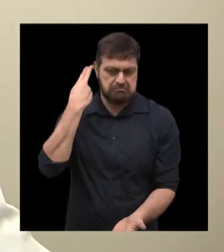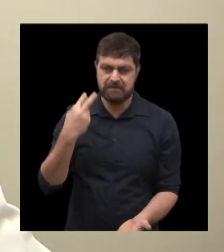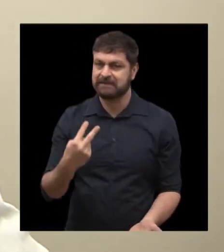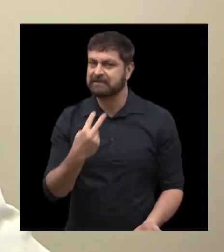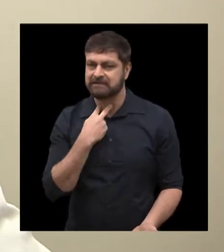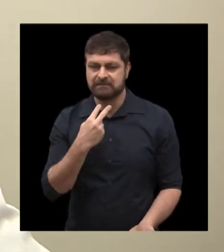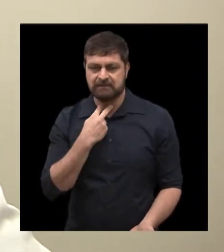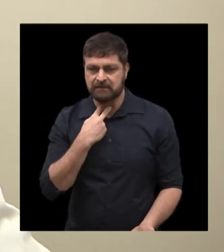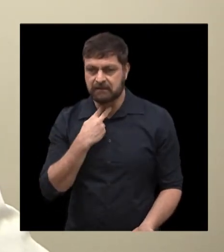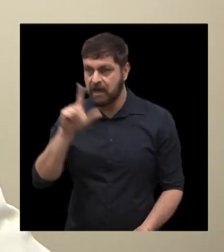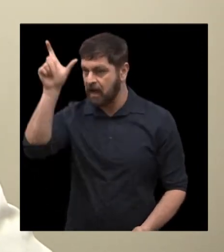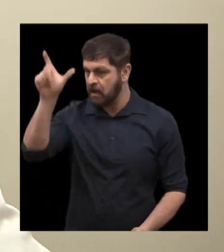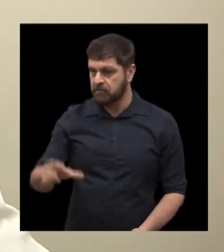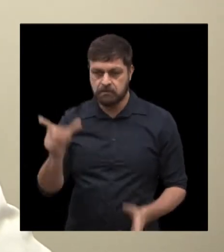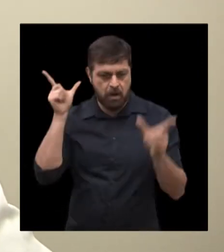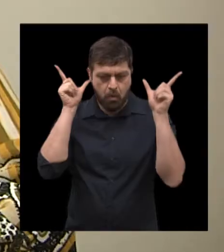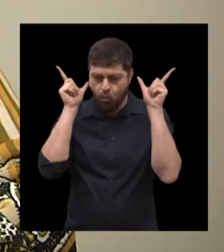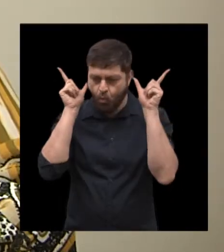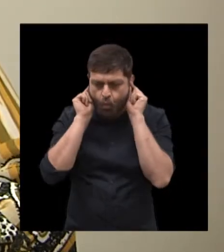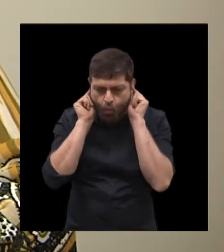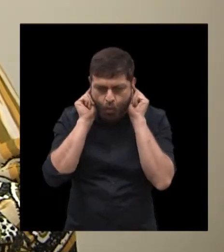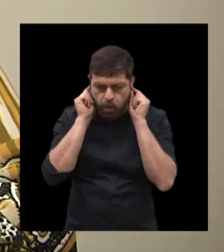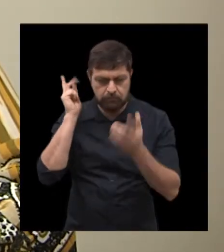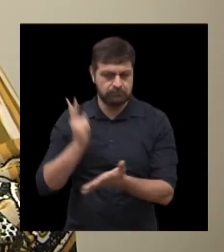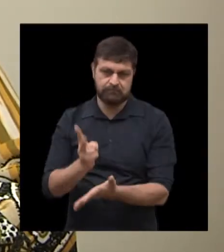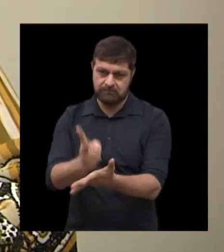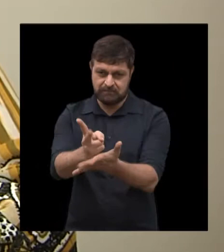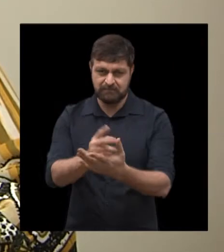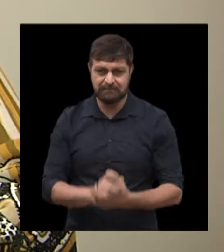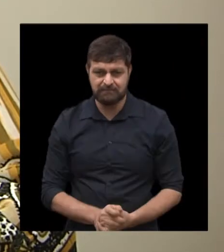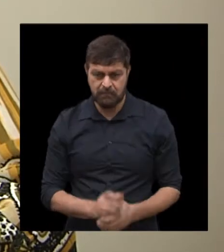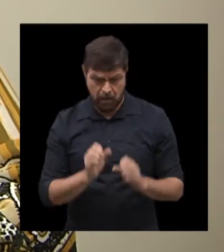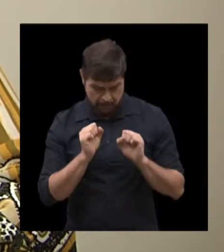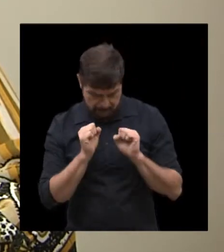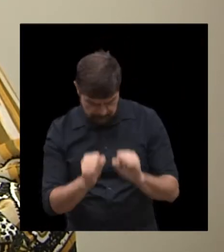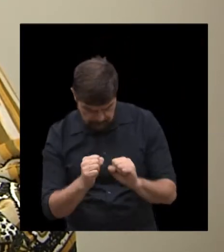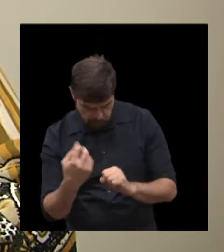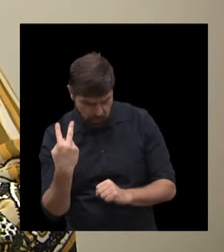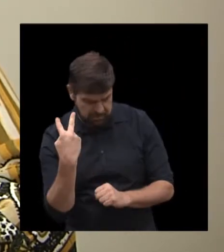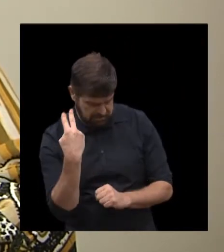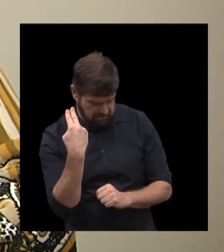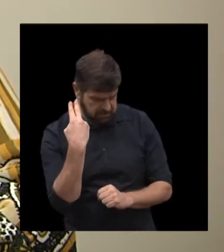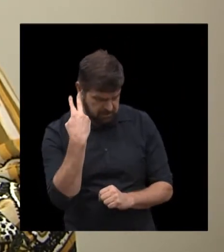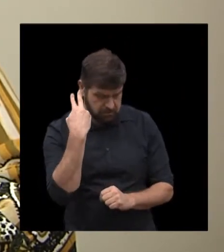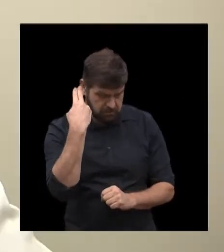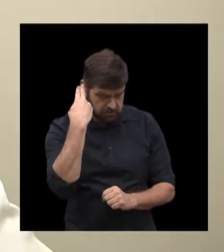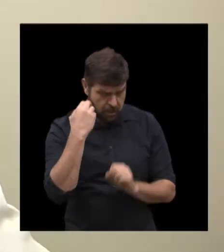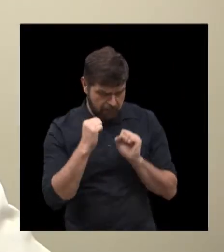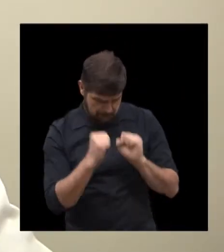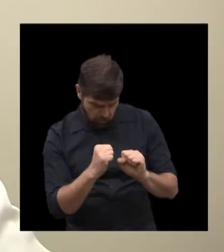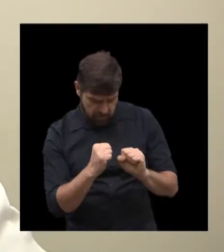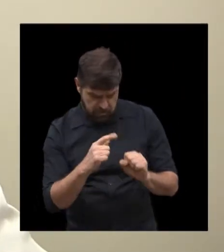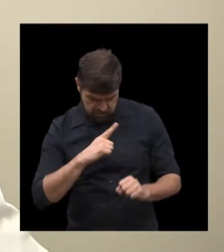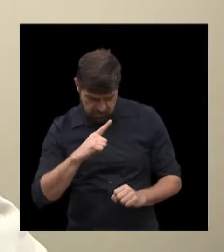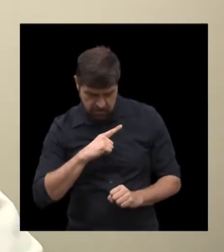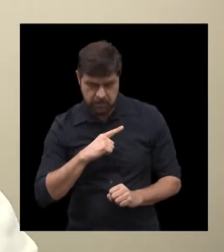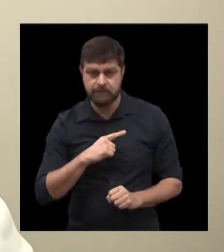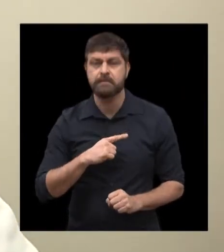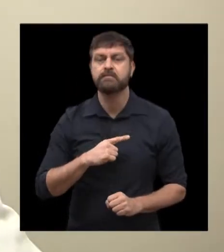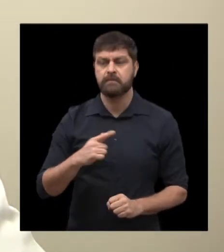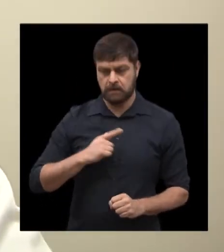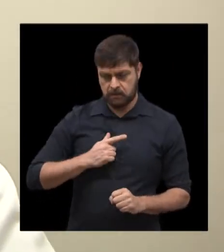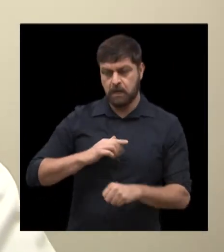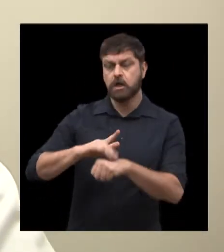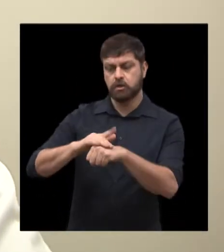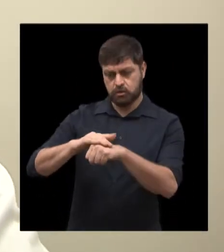seja, é uma perda auditiva irreversível. Cirúrgico? É possível fazer cirurgia no ouvido? Sim, sim. Tem